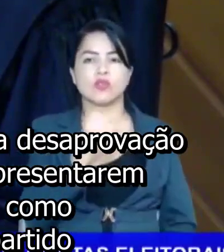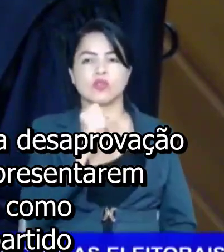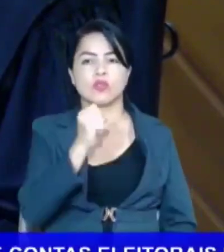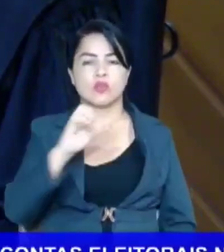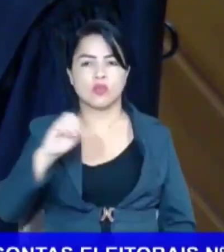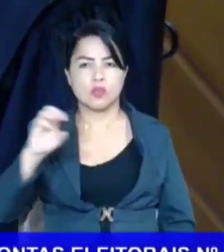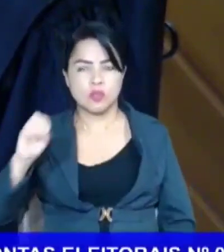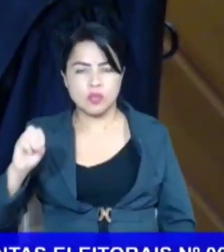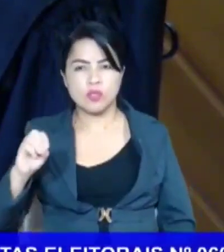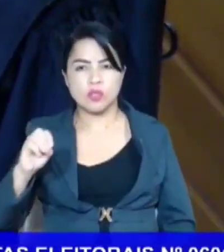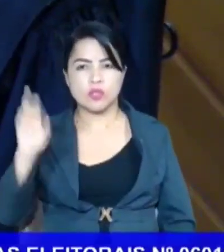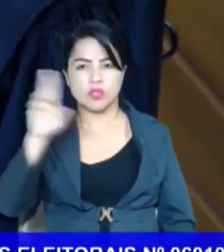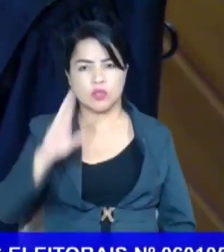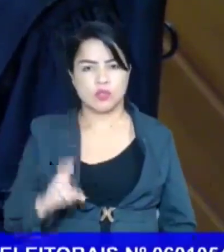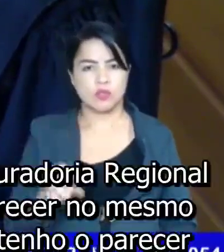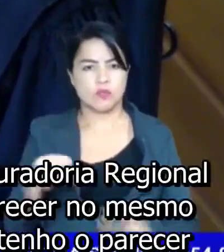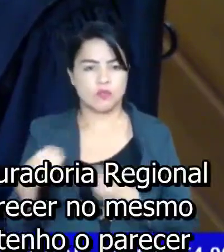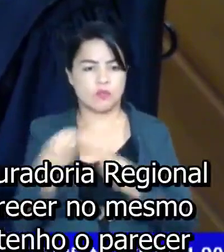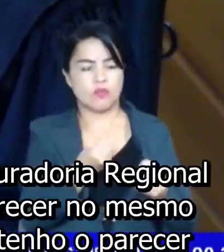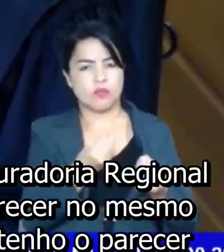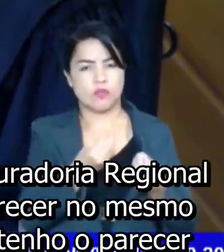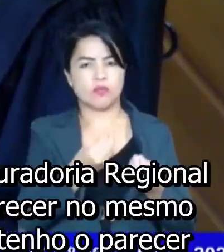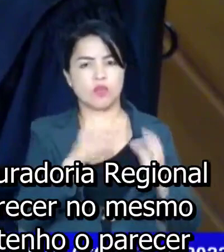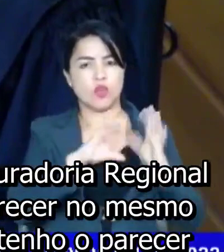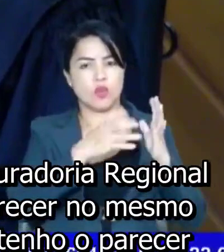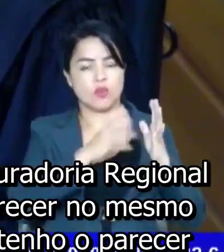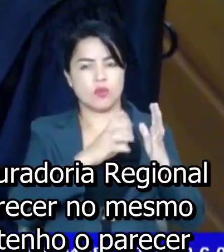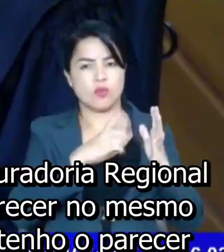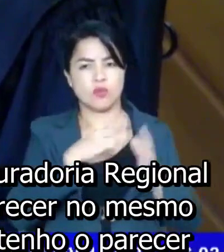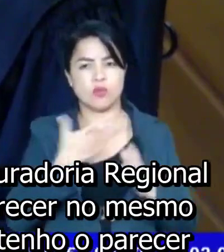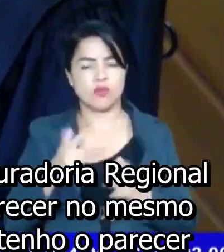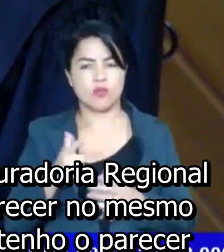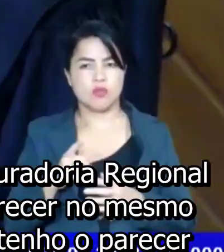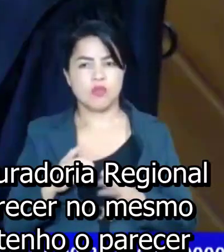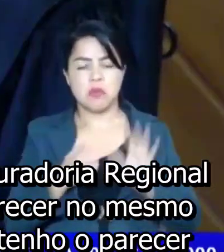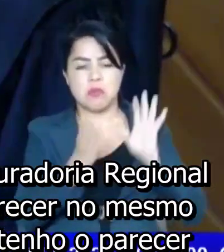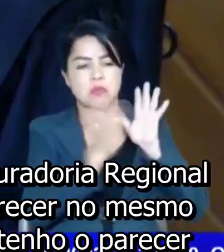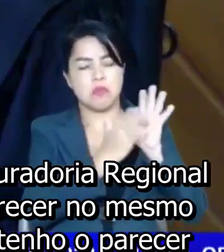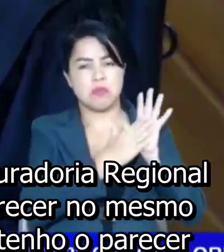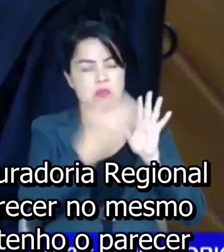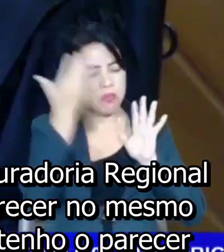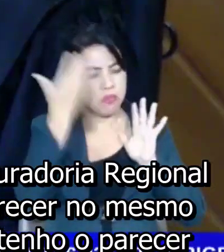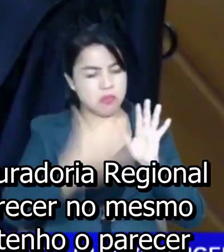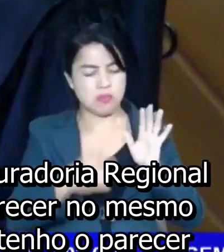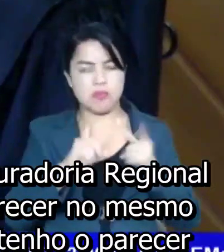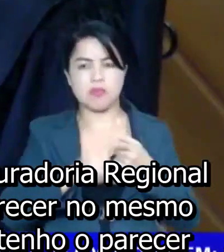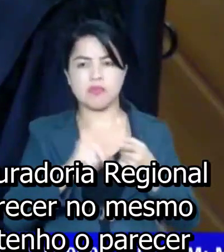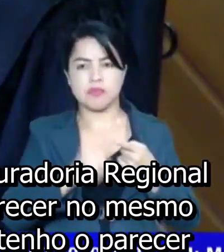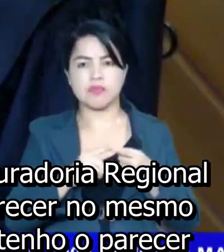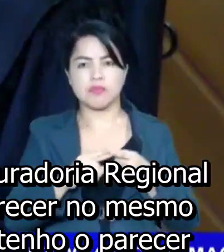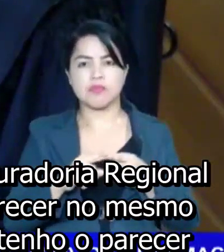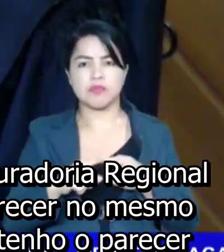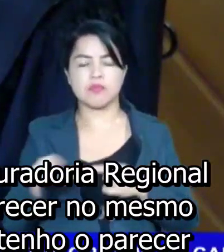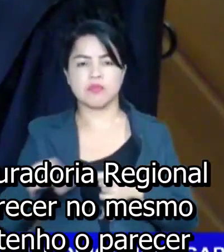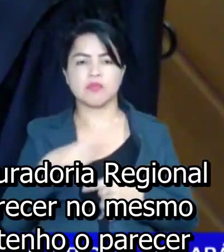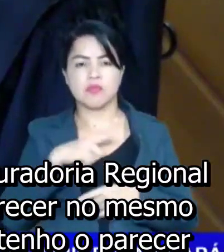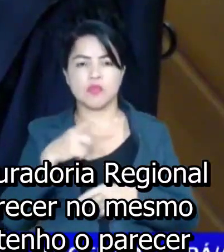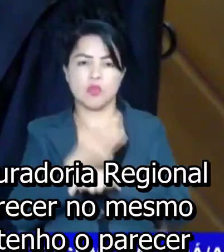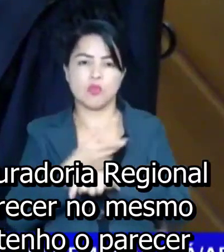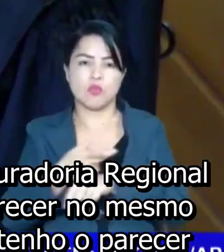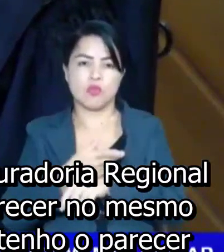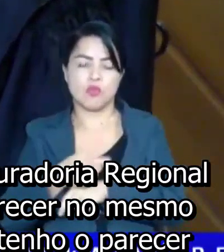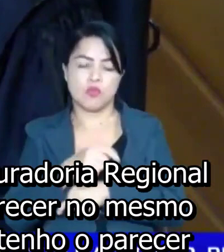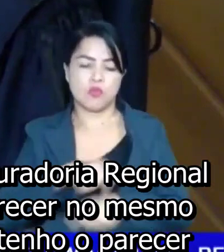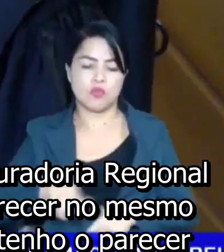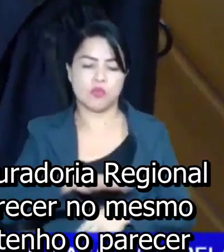ao partido, referente às despesas sem a devida comprovação. A Procuradoria Regional Eleitoral,